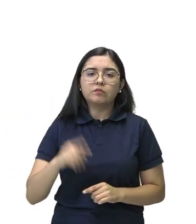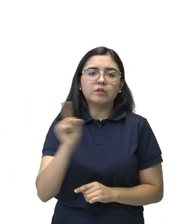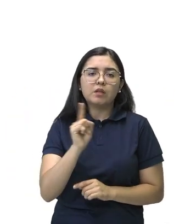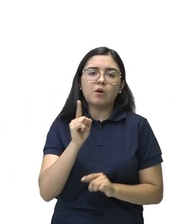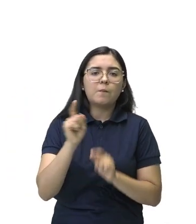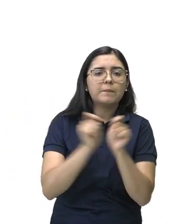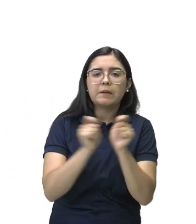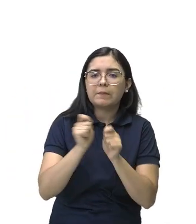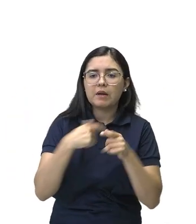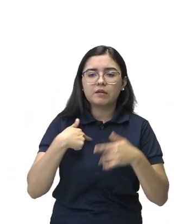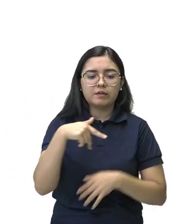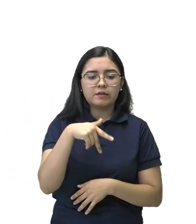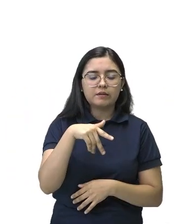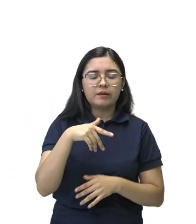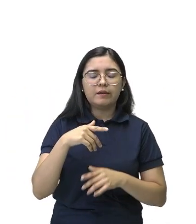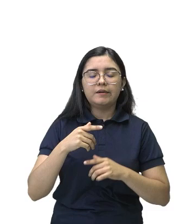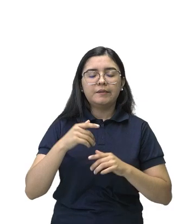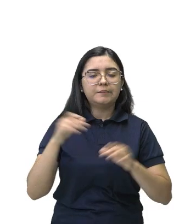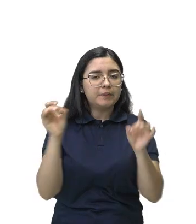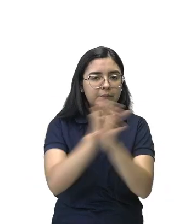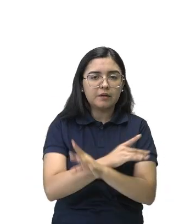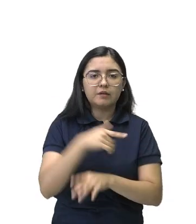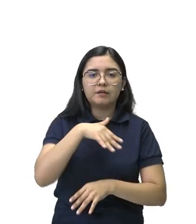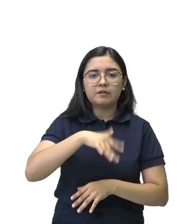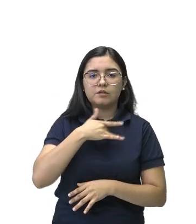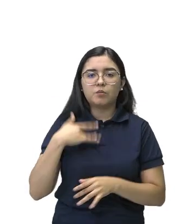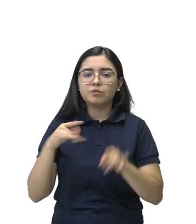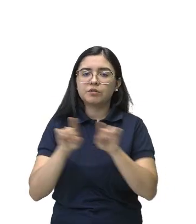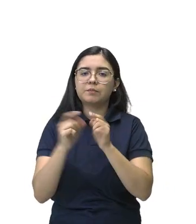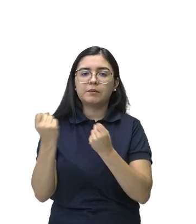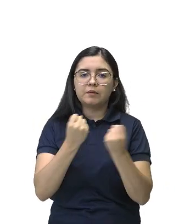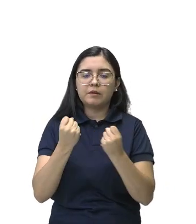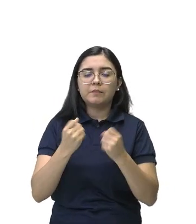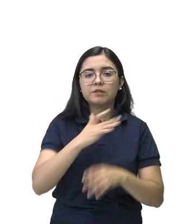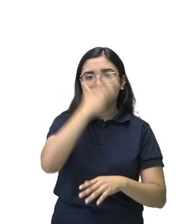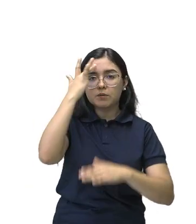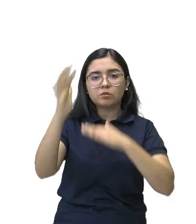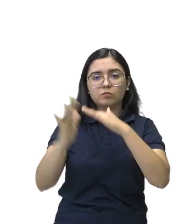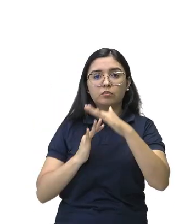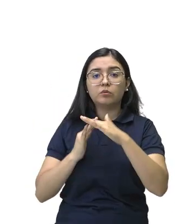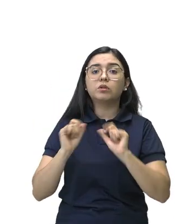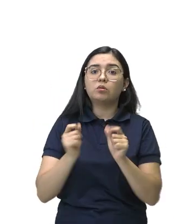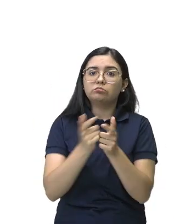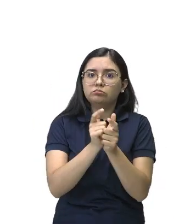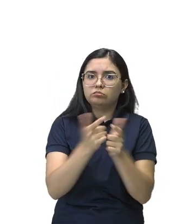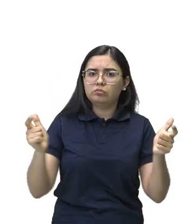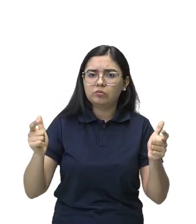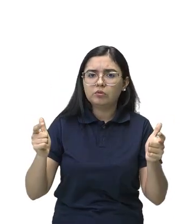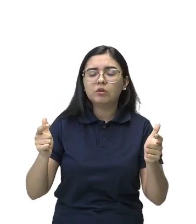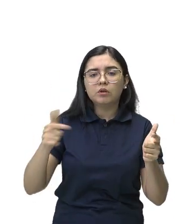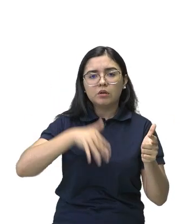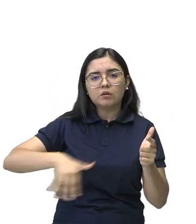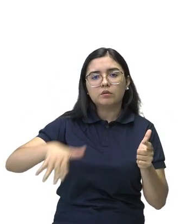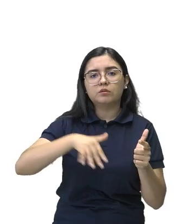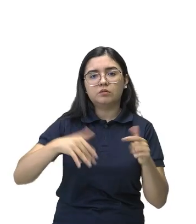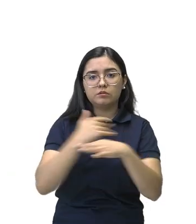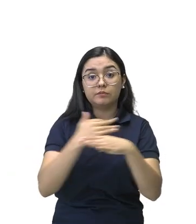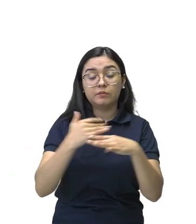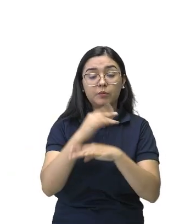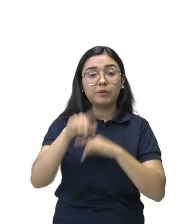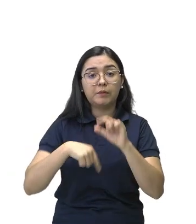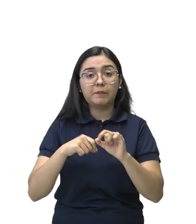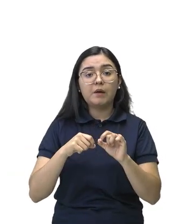preparado na saúde, na educação, no transporte, para receber essas pessoas. E cresce no entorno deste centro